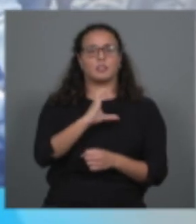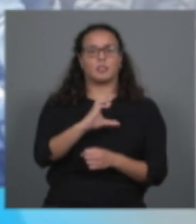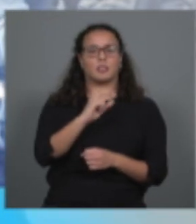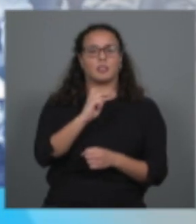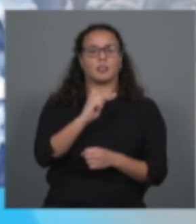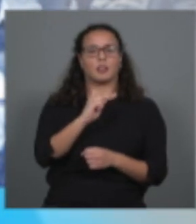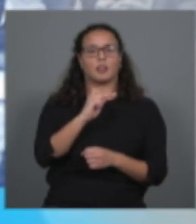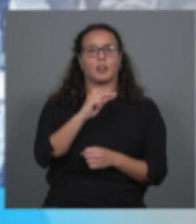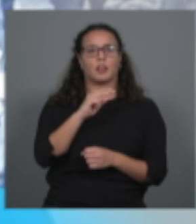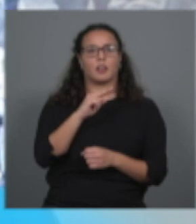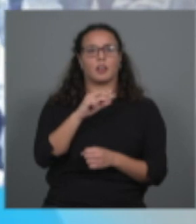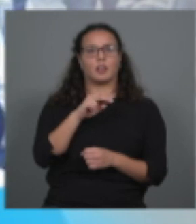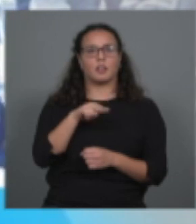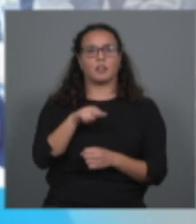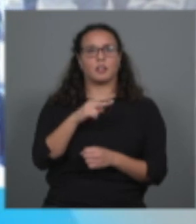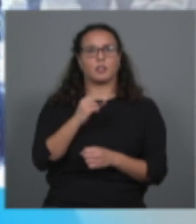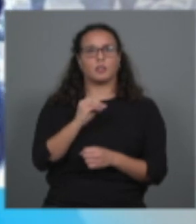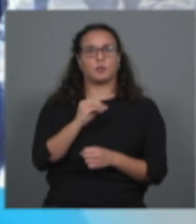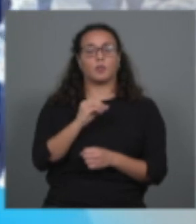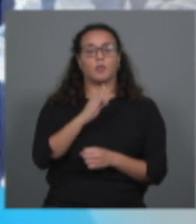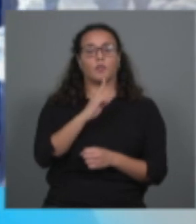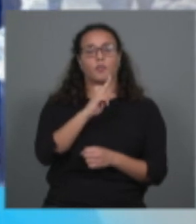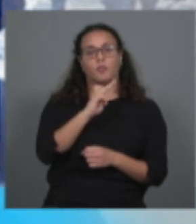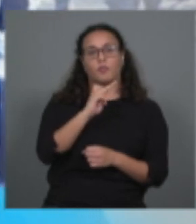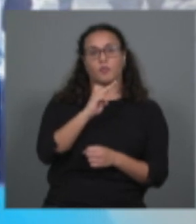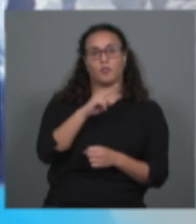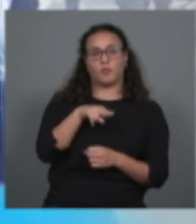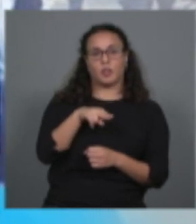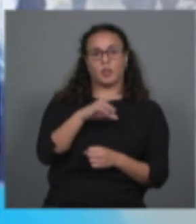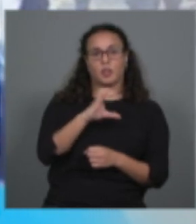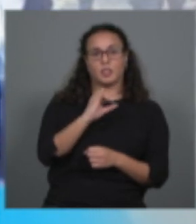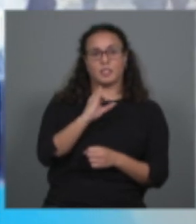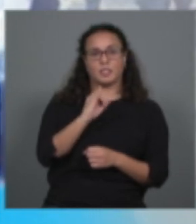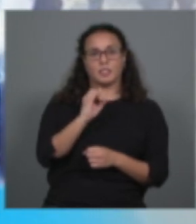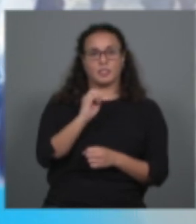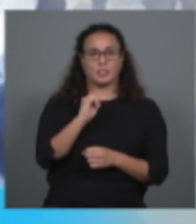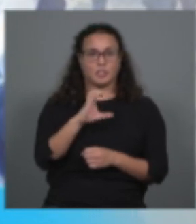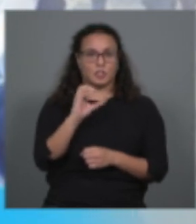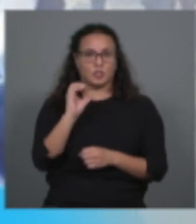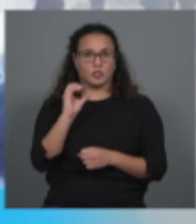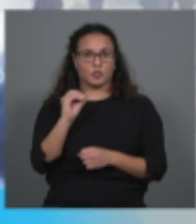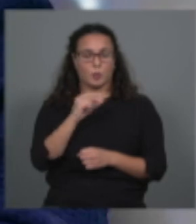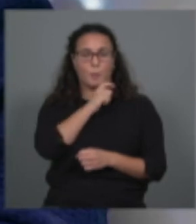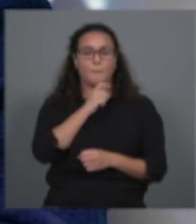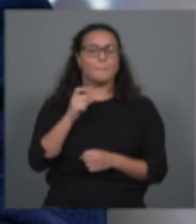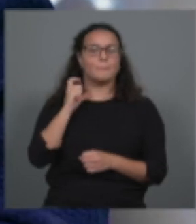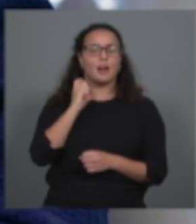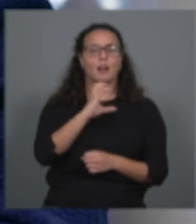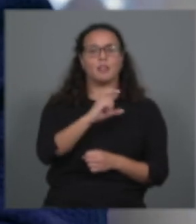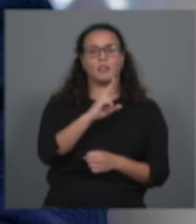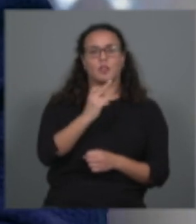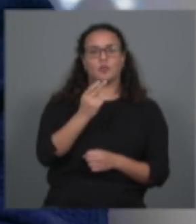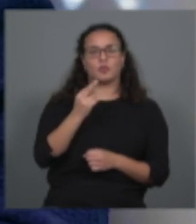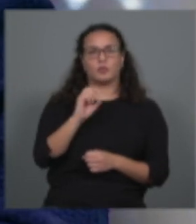sacerdote Francisco Rodrigues da Cruz, que conhecemos como Padre Cruz. Boa tarde, obrigado por estar aqui no